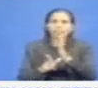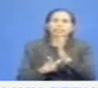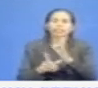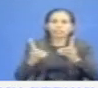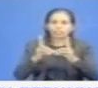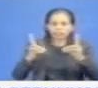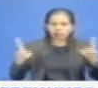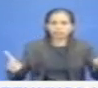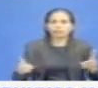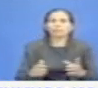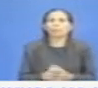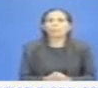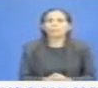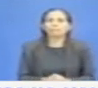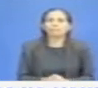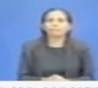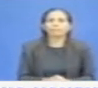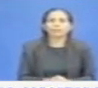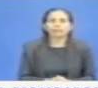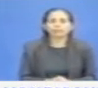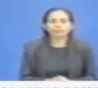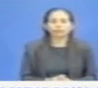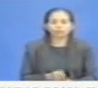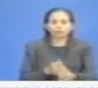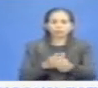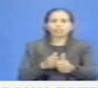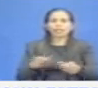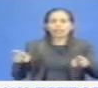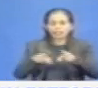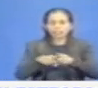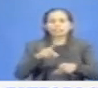houve desse menino, na saúde mundial, na VMACA,